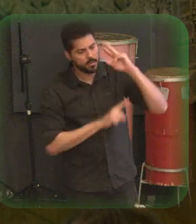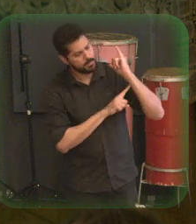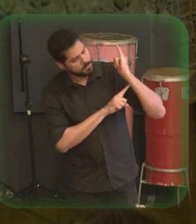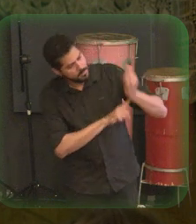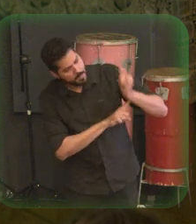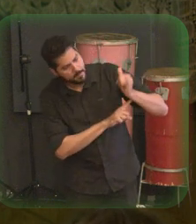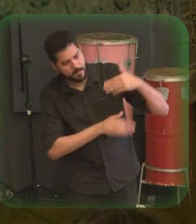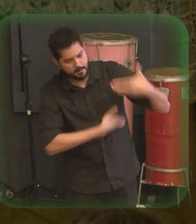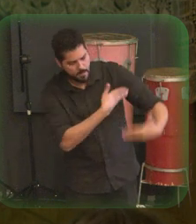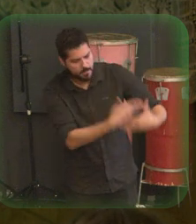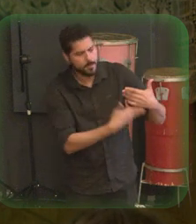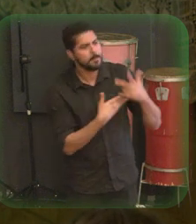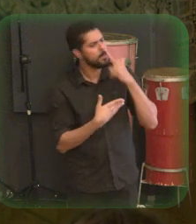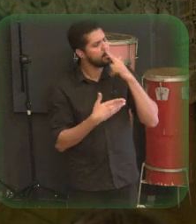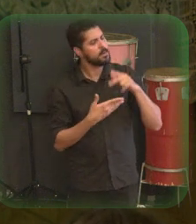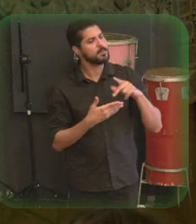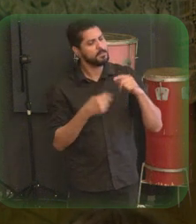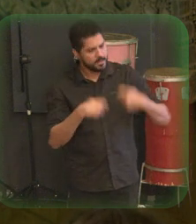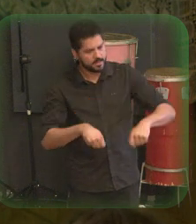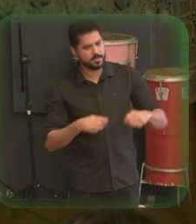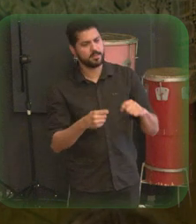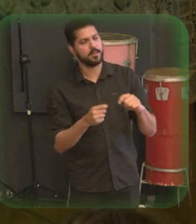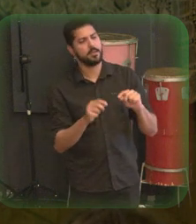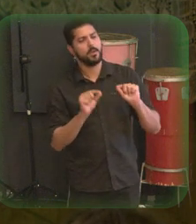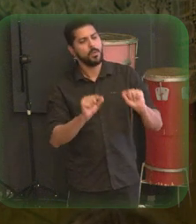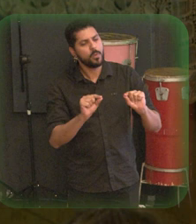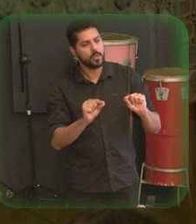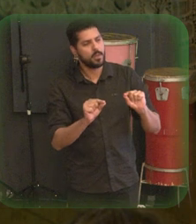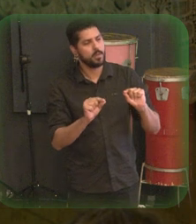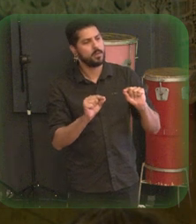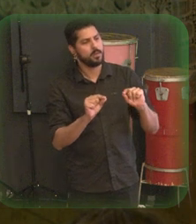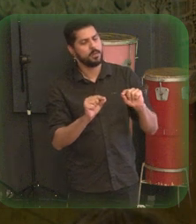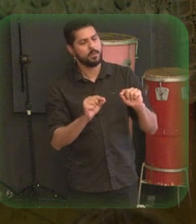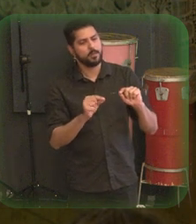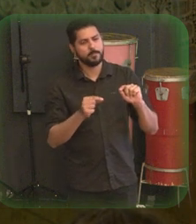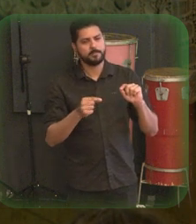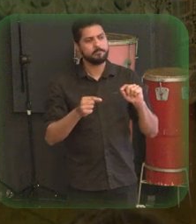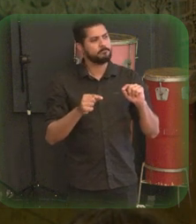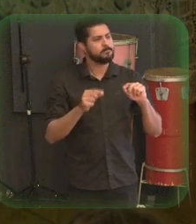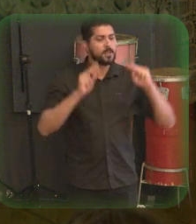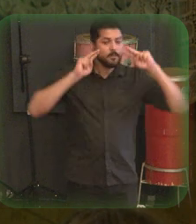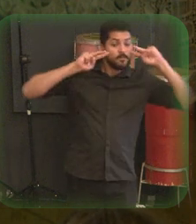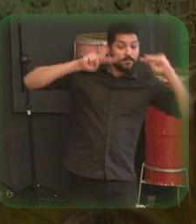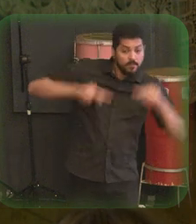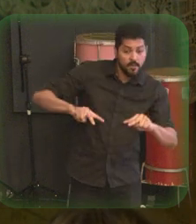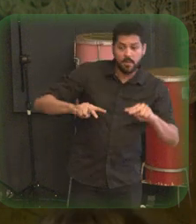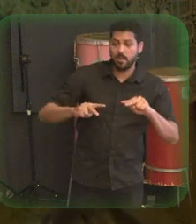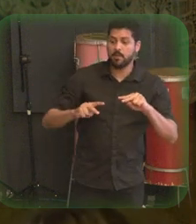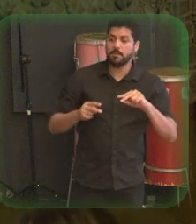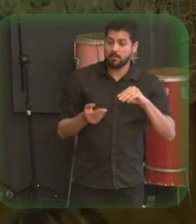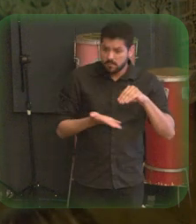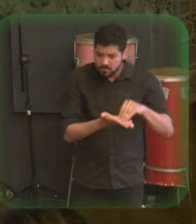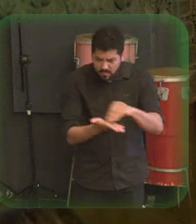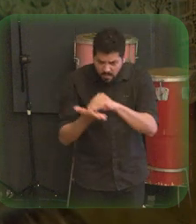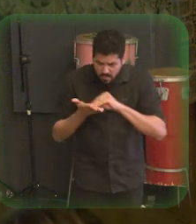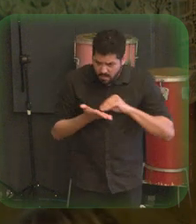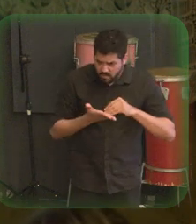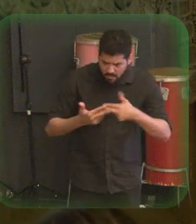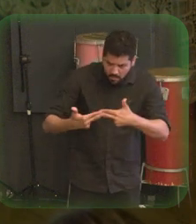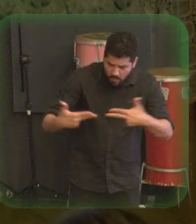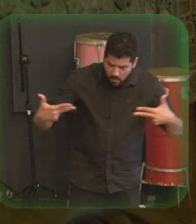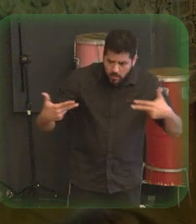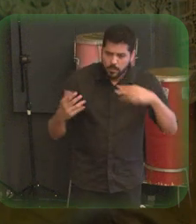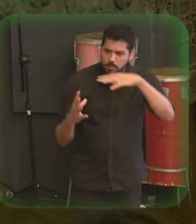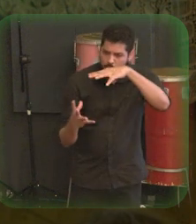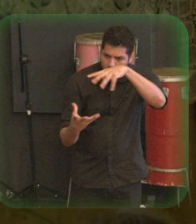olhar para todas as faltas, as ausências e as carências do nosso mundo e politicamente